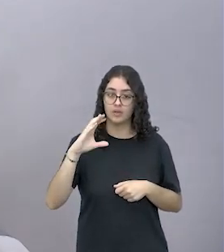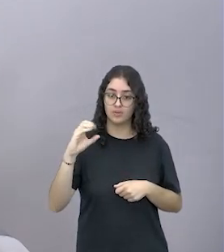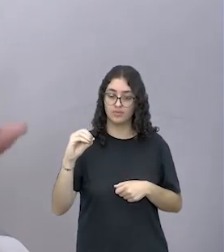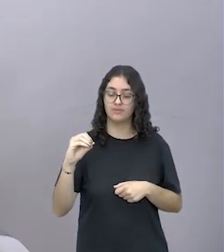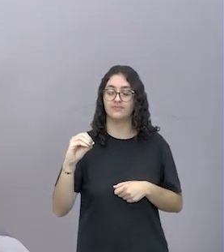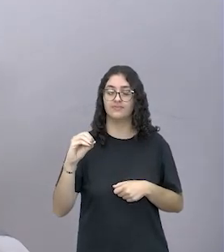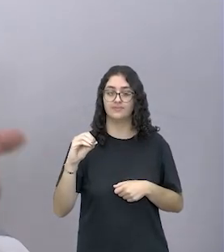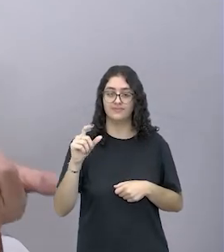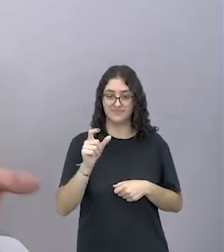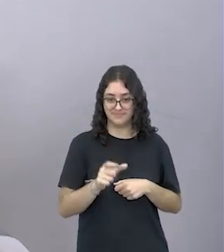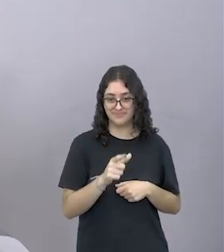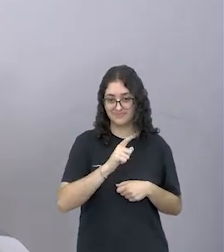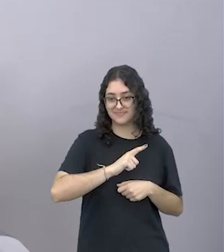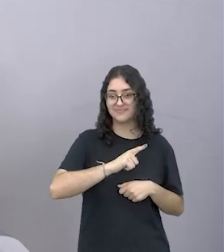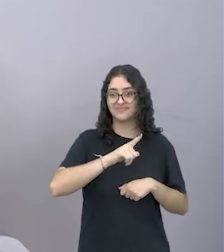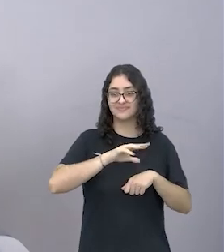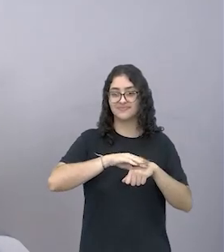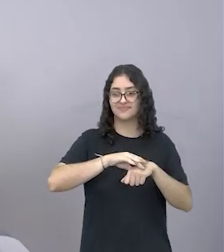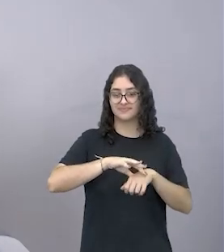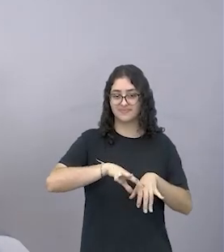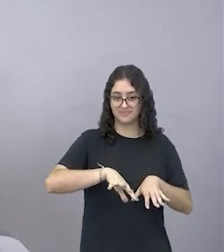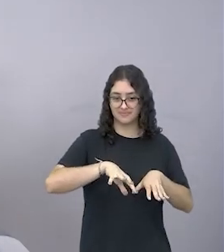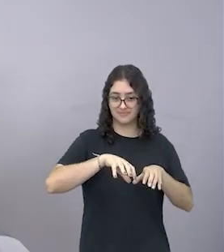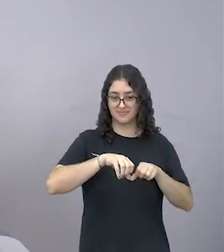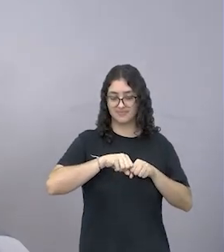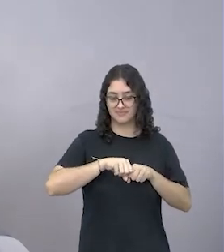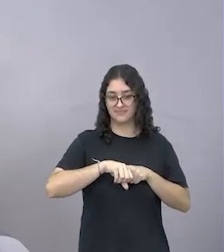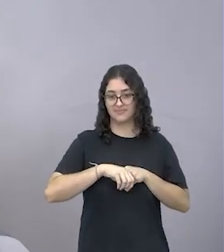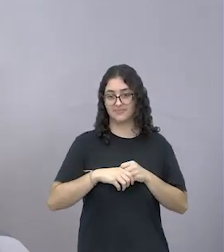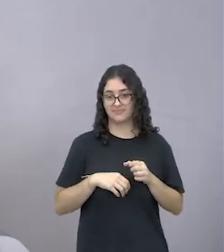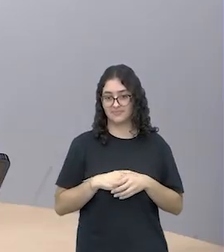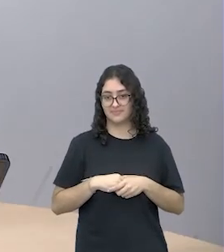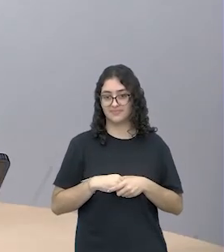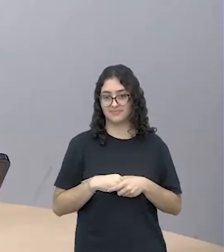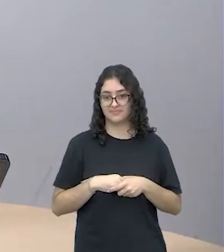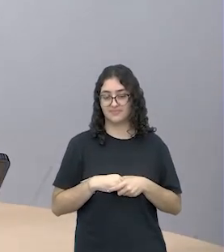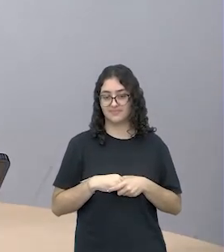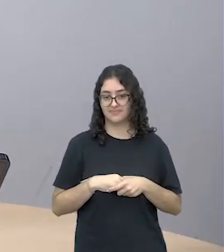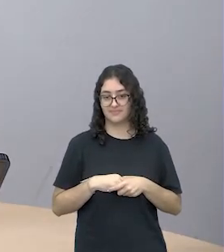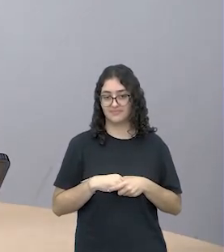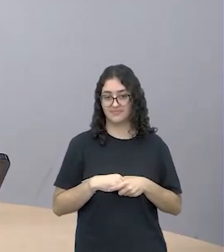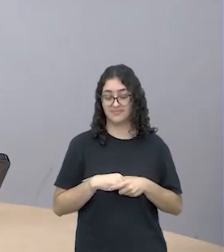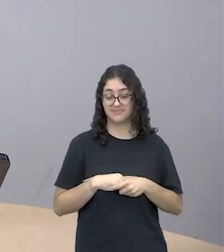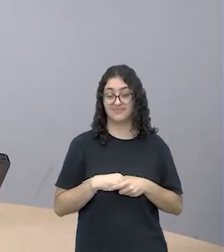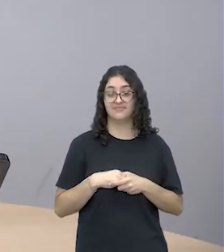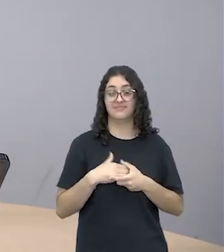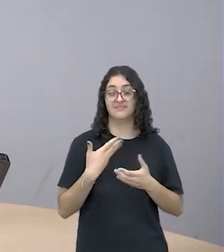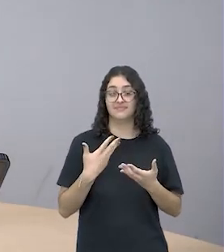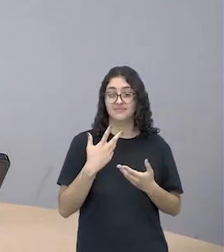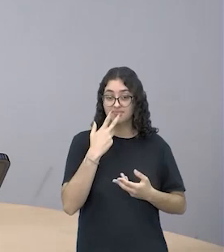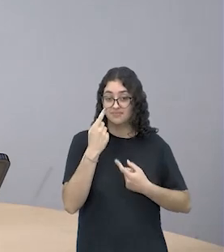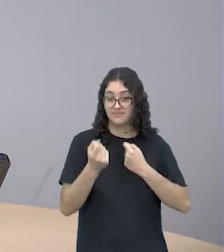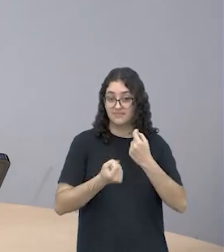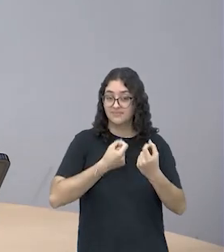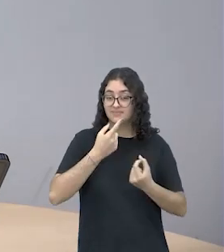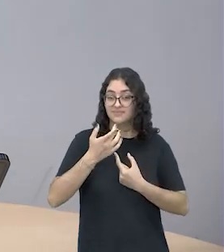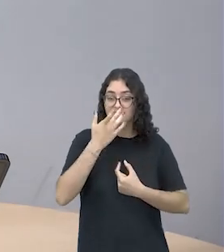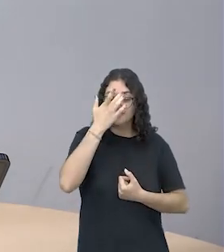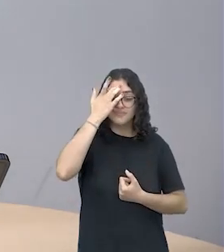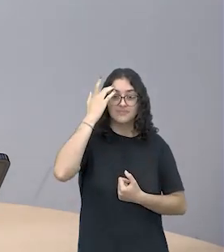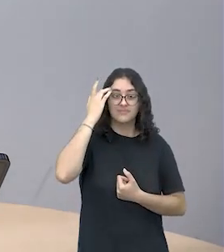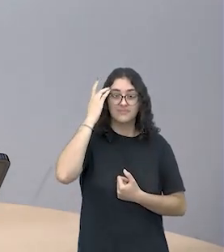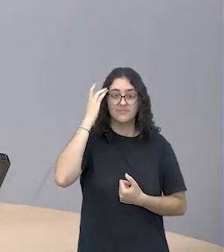É. A pessoa que tem essa também, a pessoa estudada. E descobriram também que parece que algumas pessoas